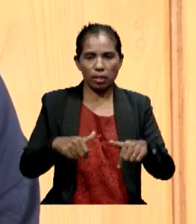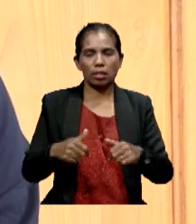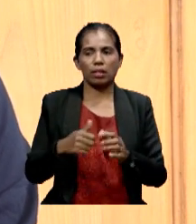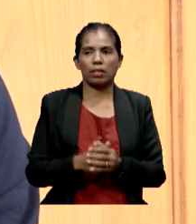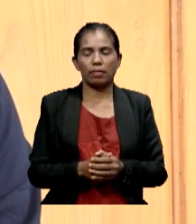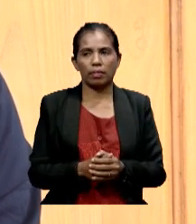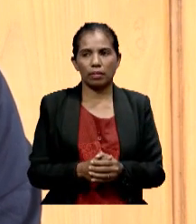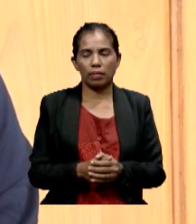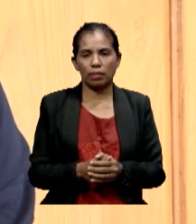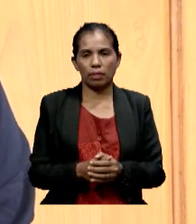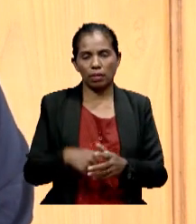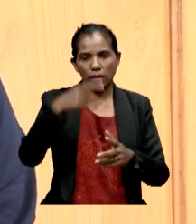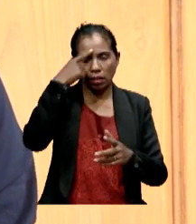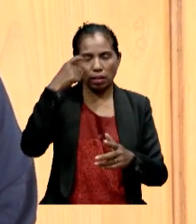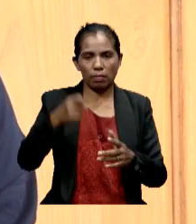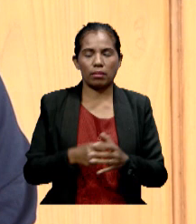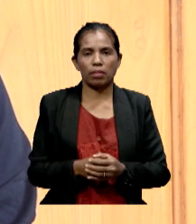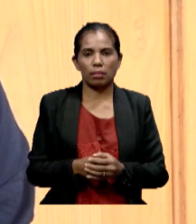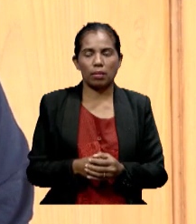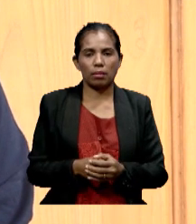Tamba salah satu